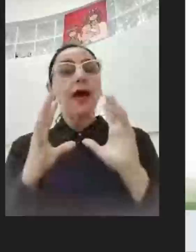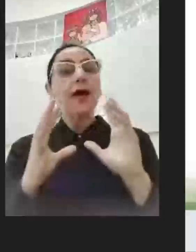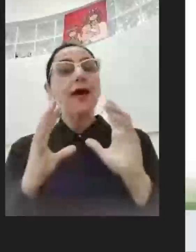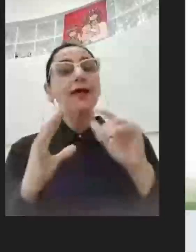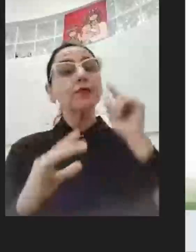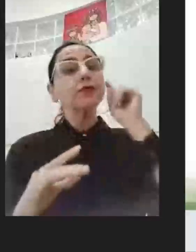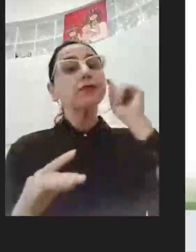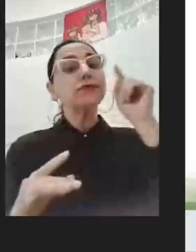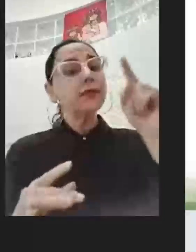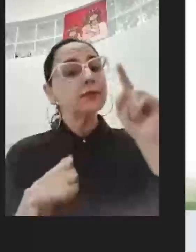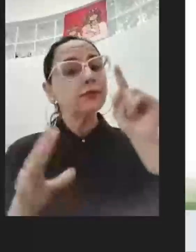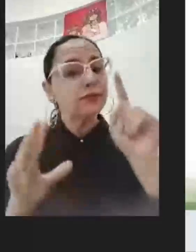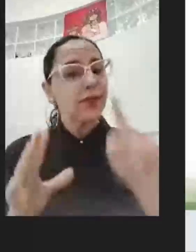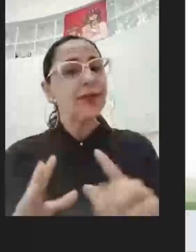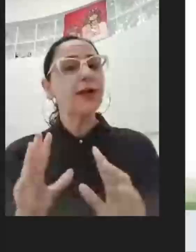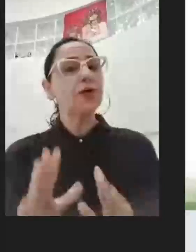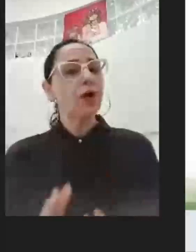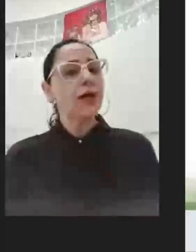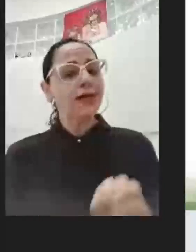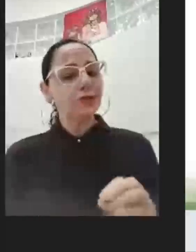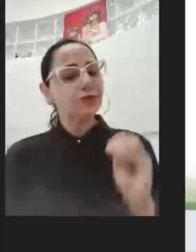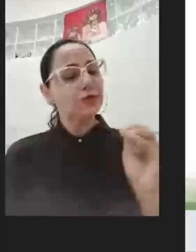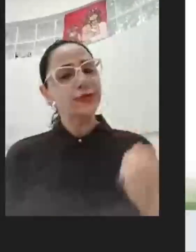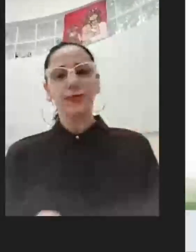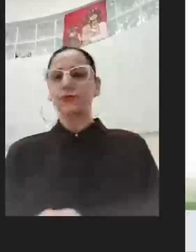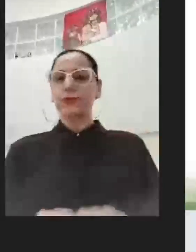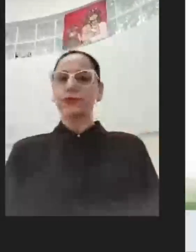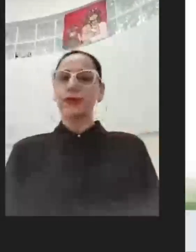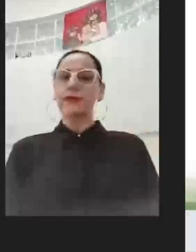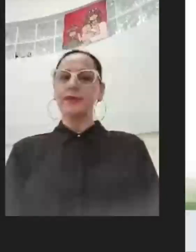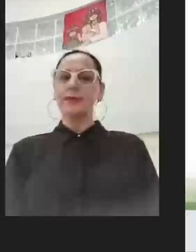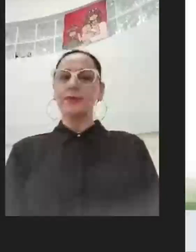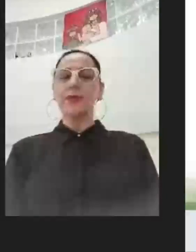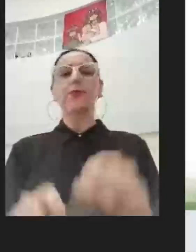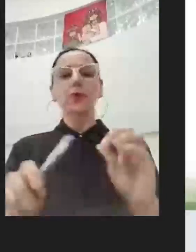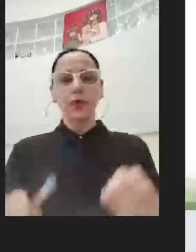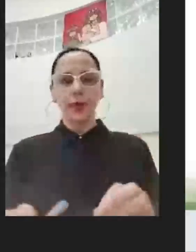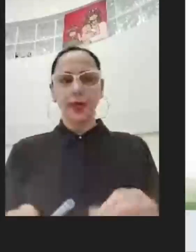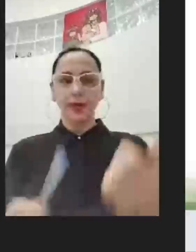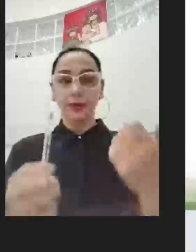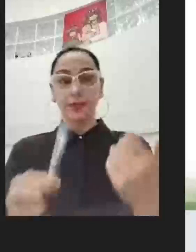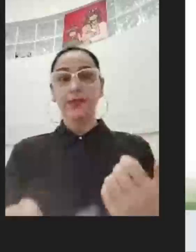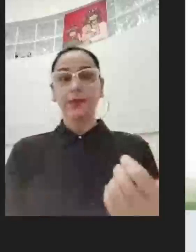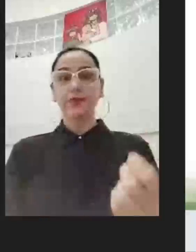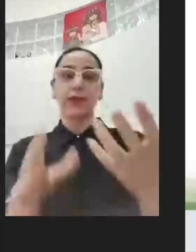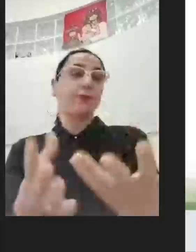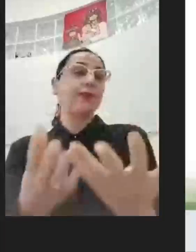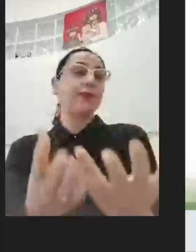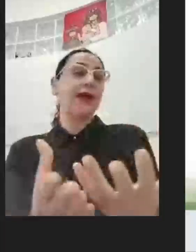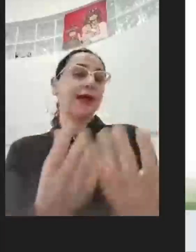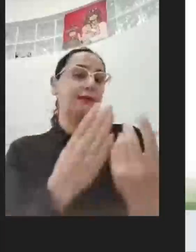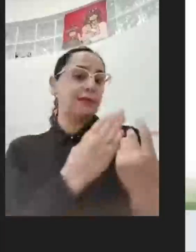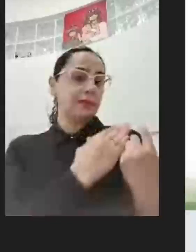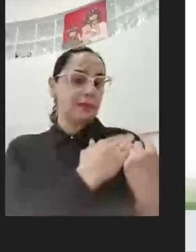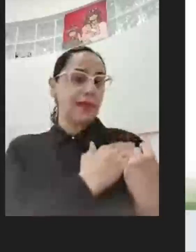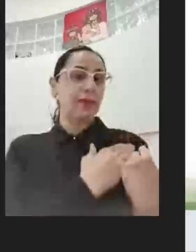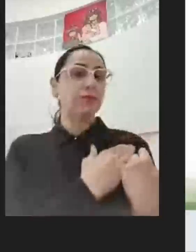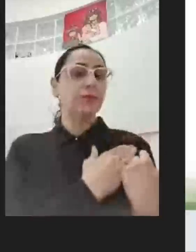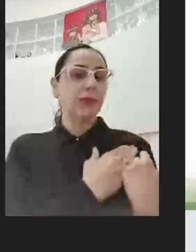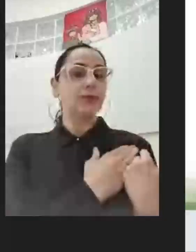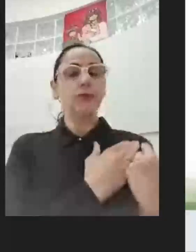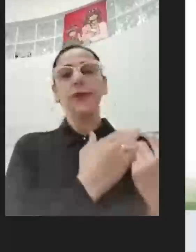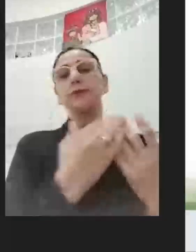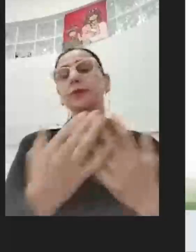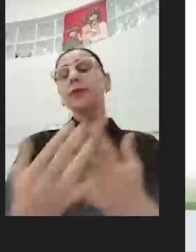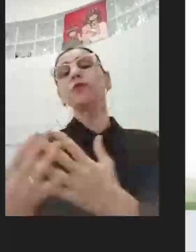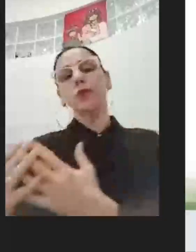entendeu? Ela, eu tô vendo onde é que agora eu tô tendo dificuldade. Por quê? Às vezes elas têm a habilidade